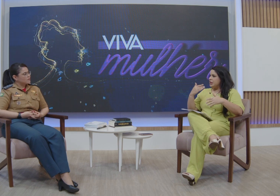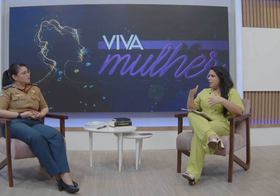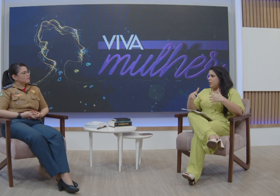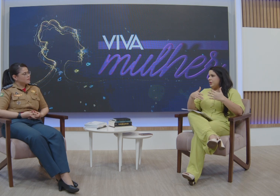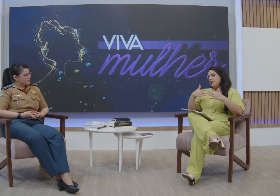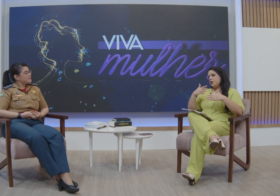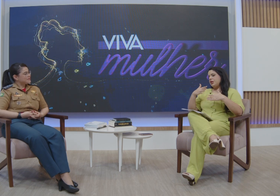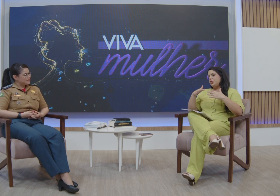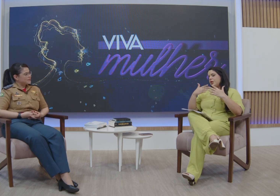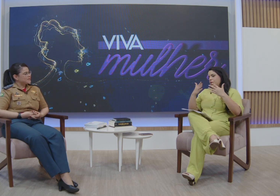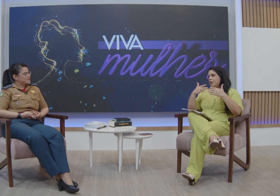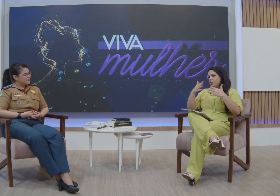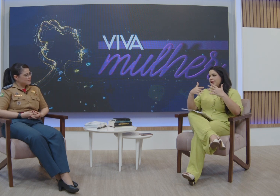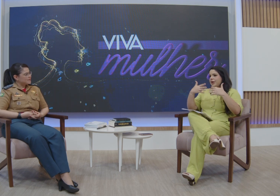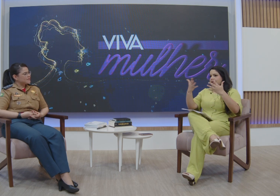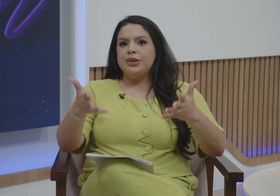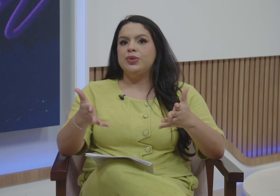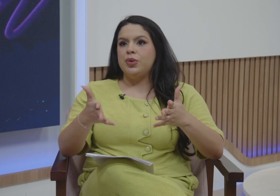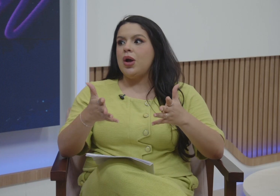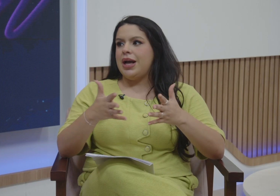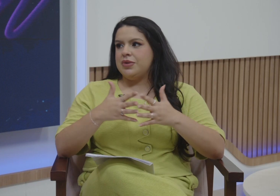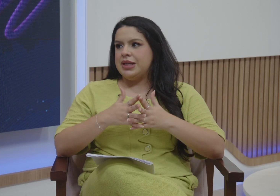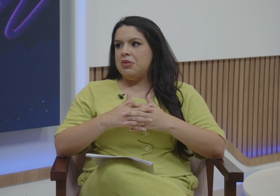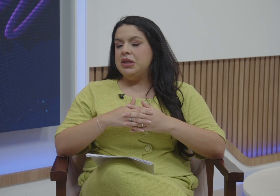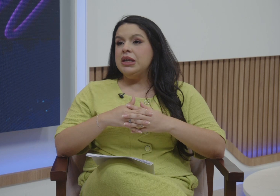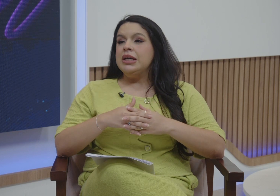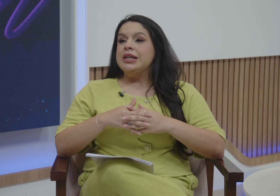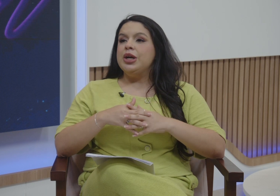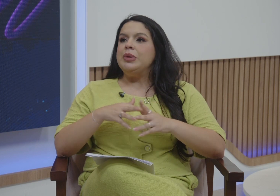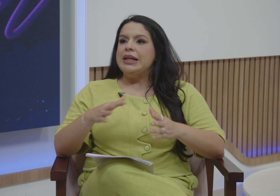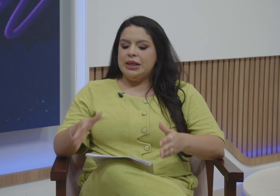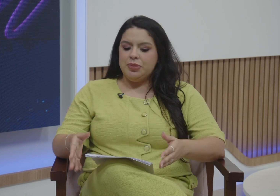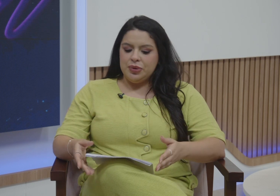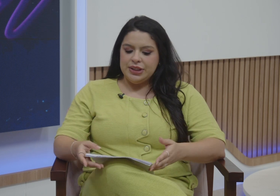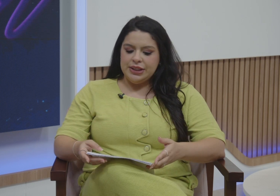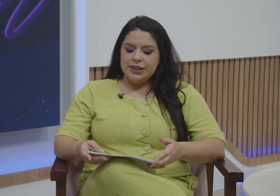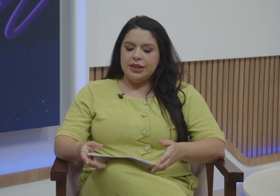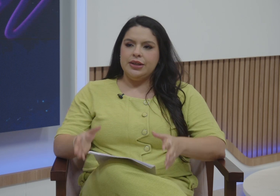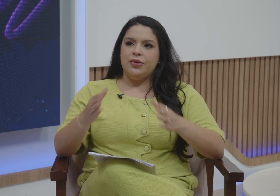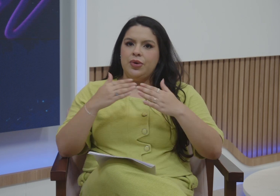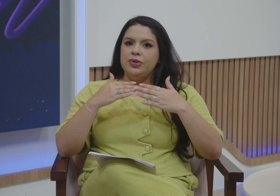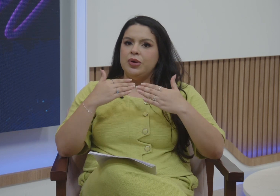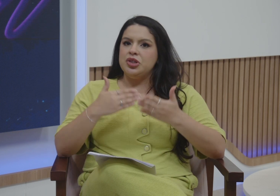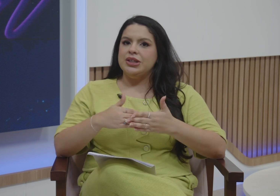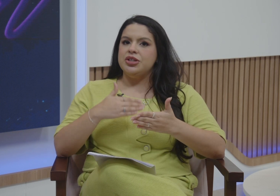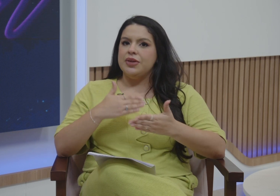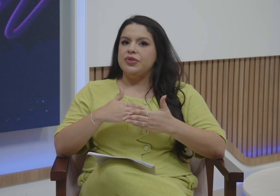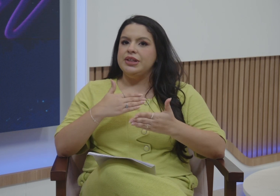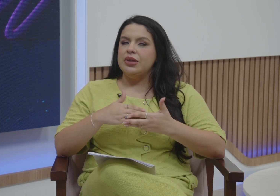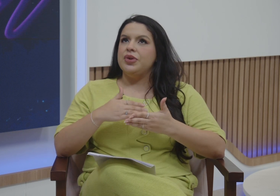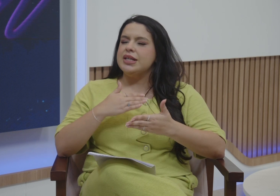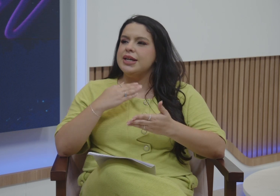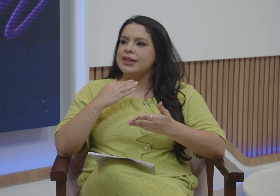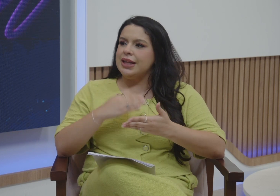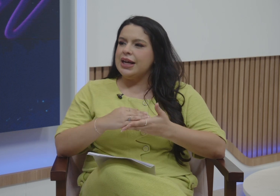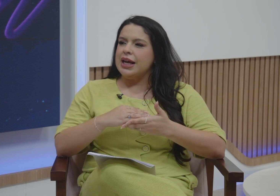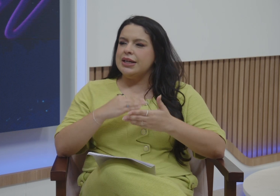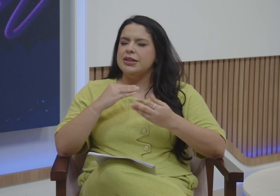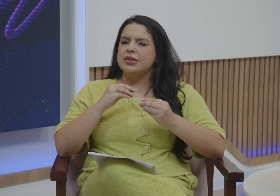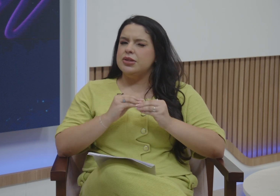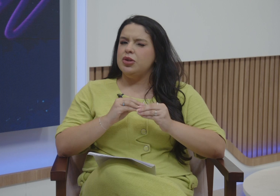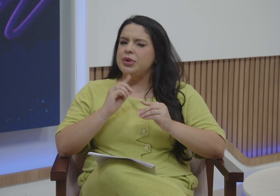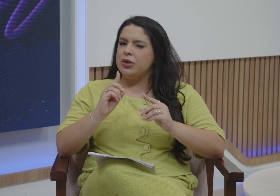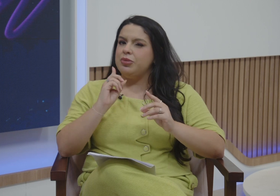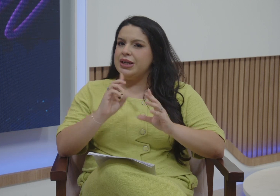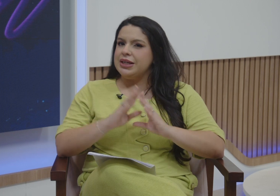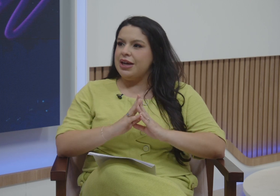das primeiras repórteres que chegaram no local, sabe? E eu me lembro que quando eu cheguei, estavam tentando resgatar aquele,